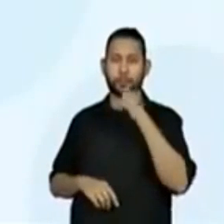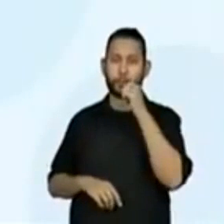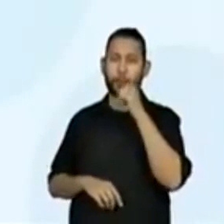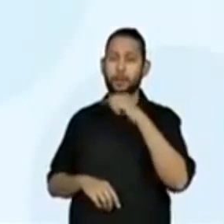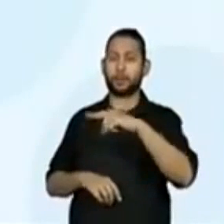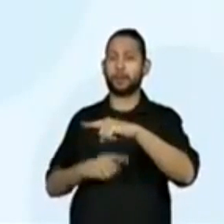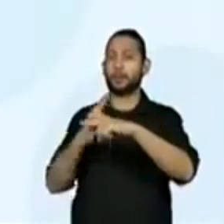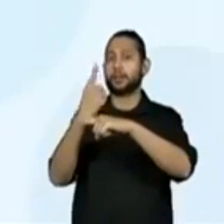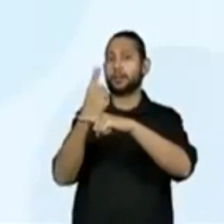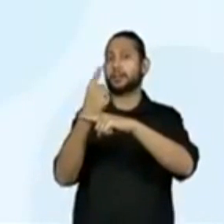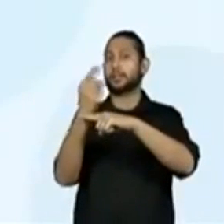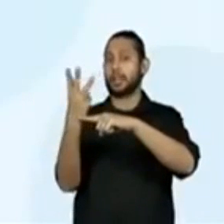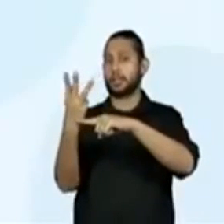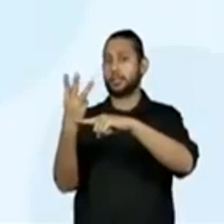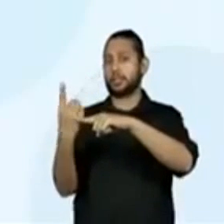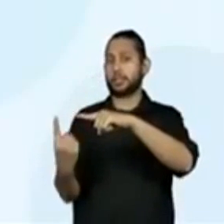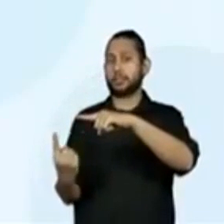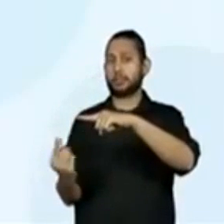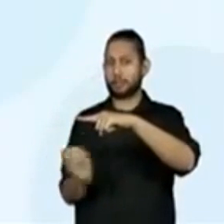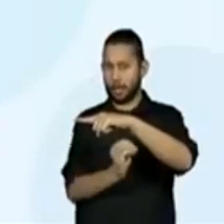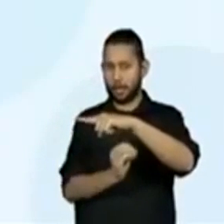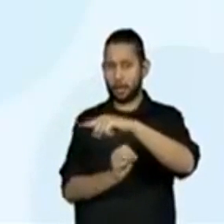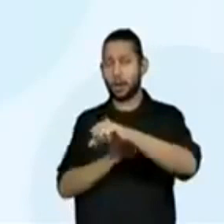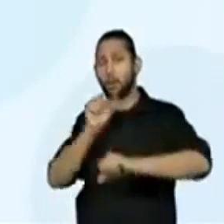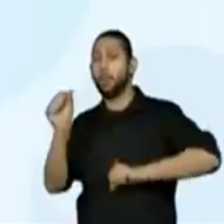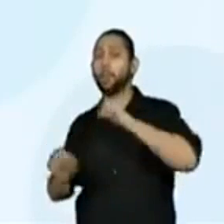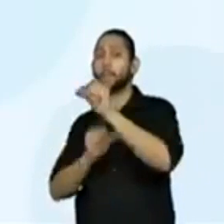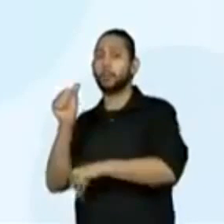número decimal? Eu já encontrei a minha fração, agora eu